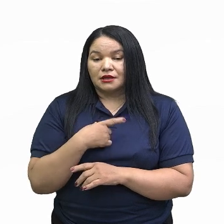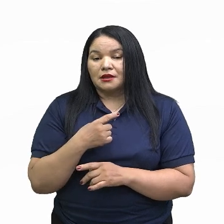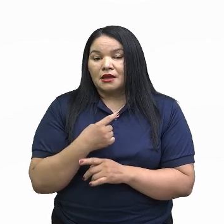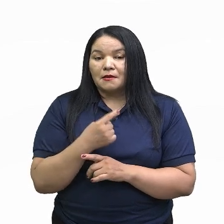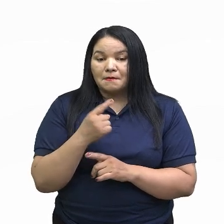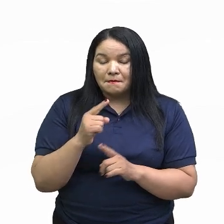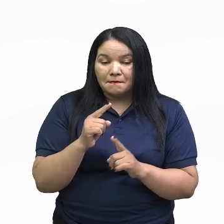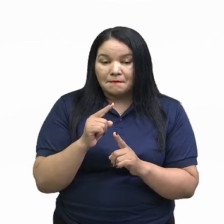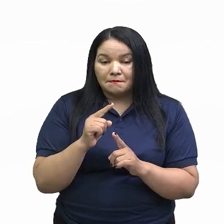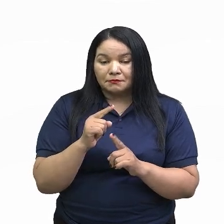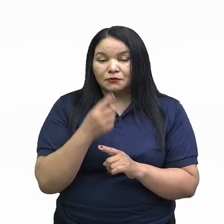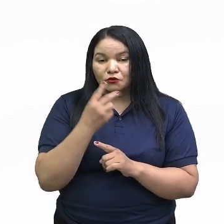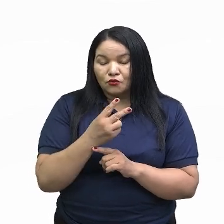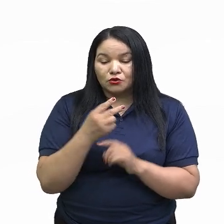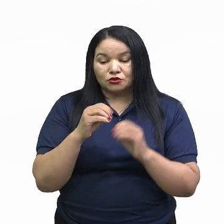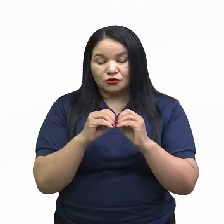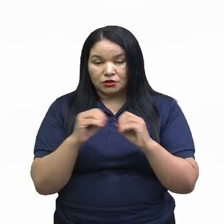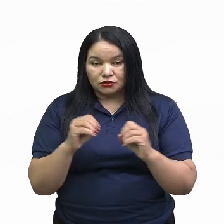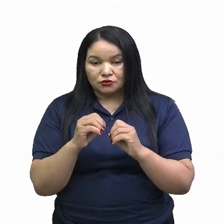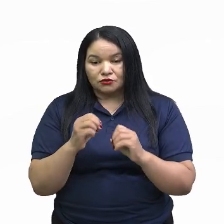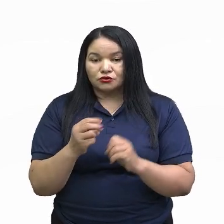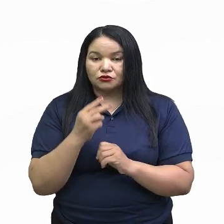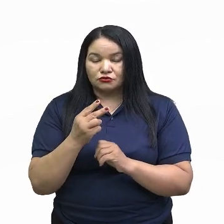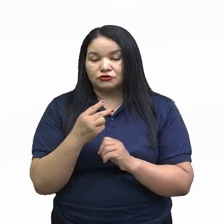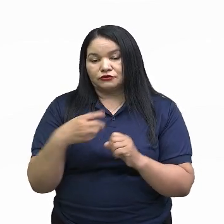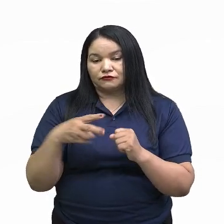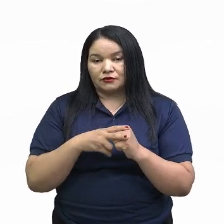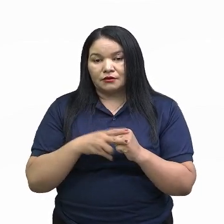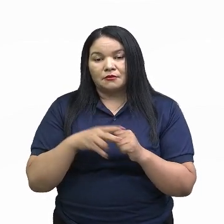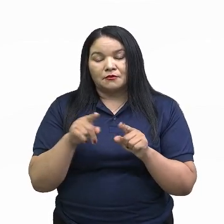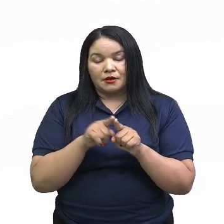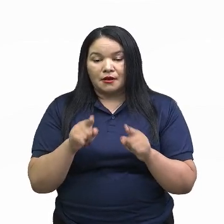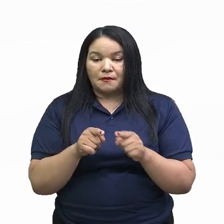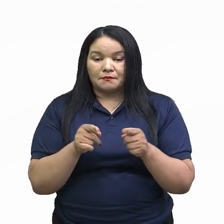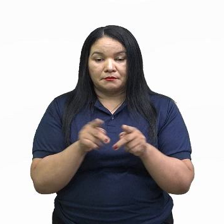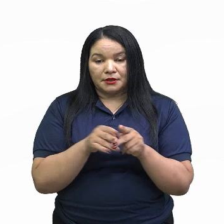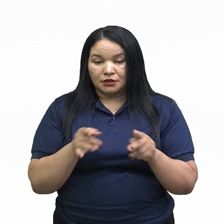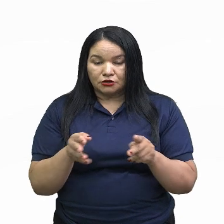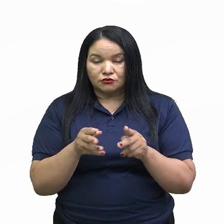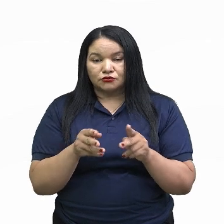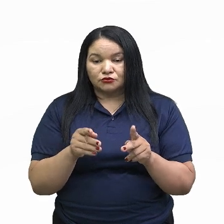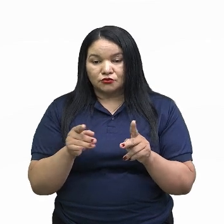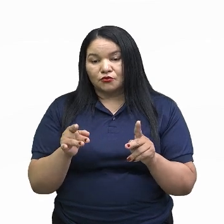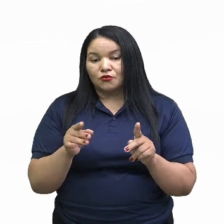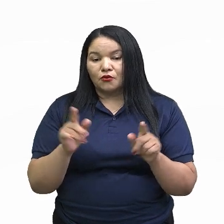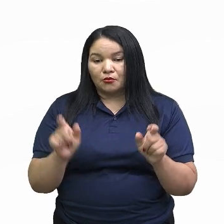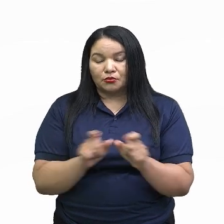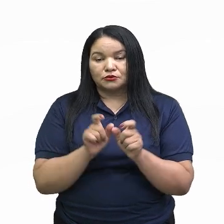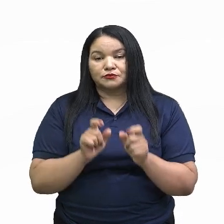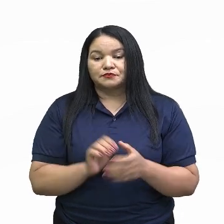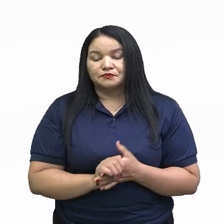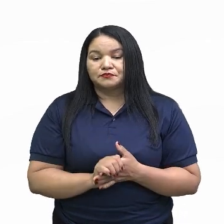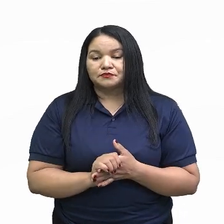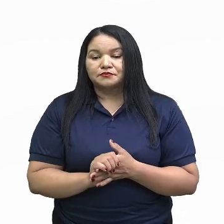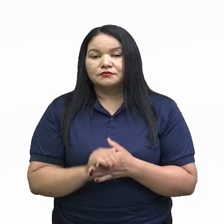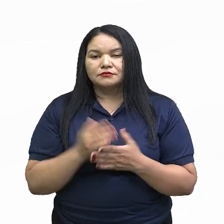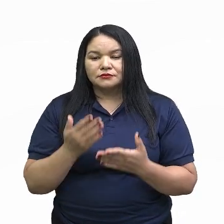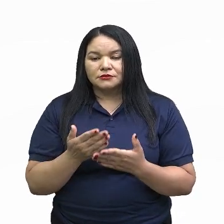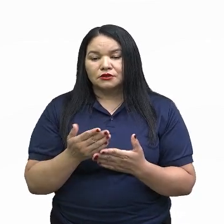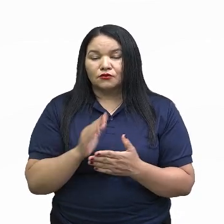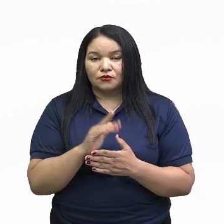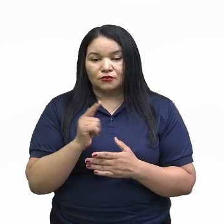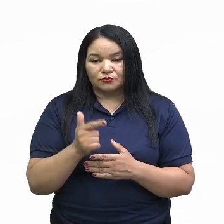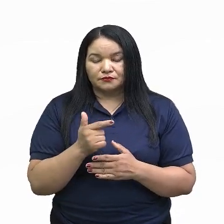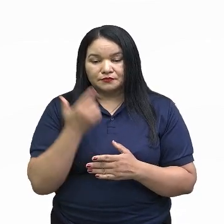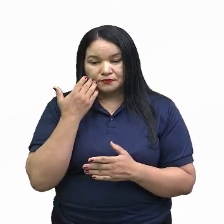Na verdade, eu tenho duas orações, e aí a gente chama de período composto, tá bom? Falando de período, acompanhe comigo o próximo